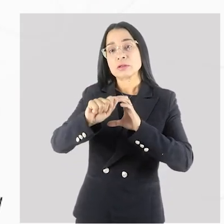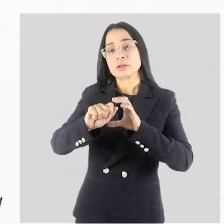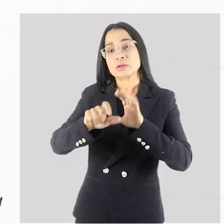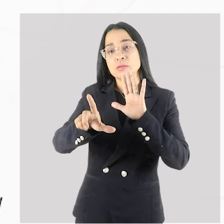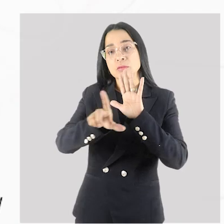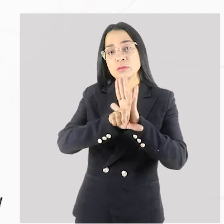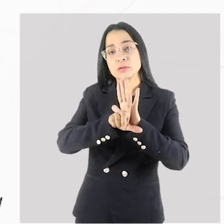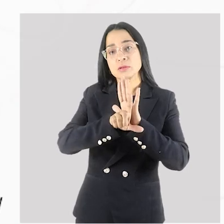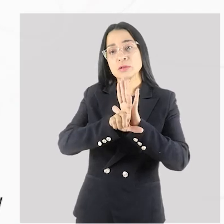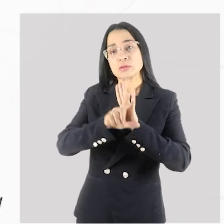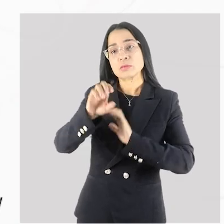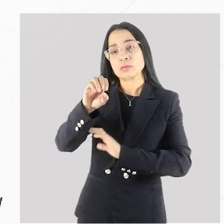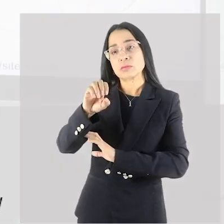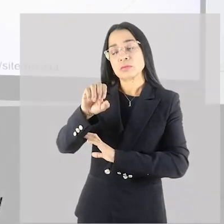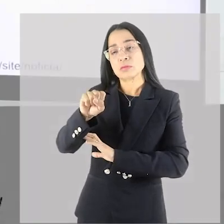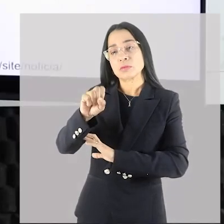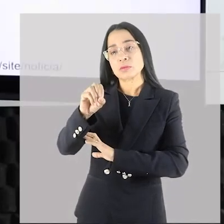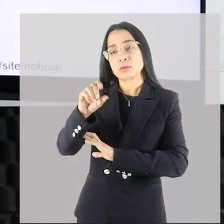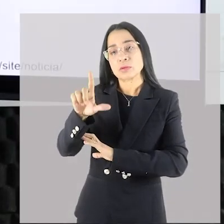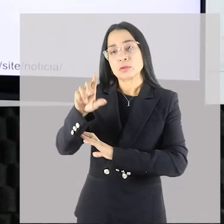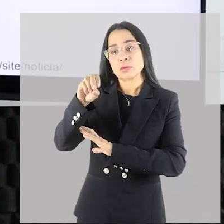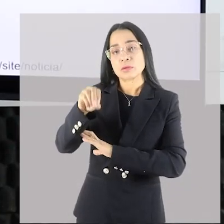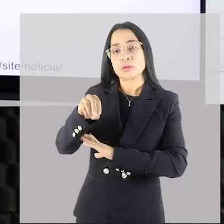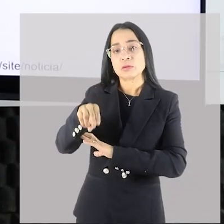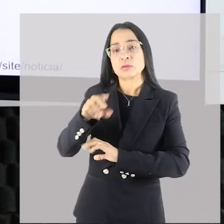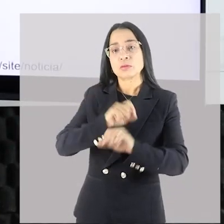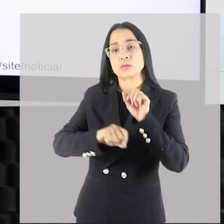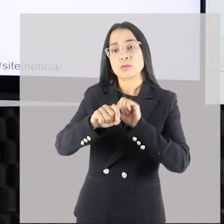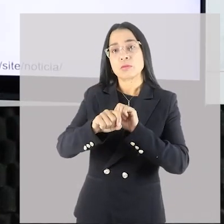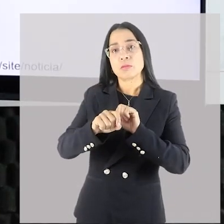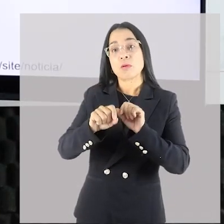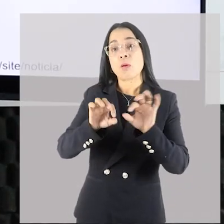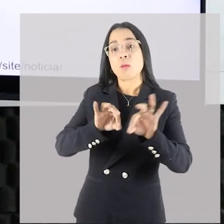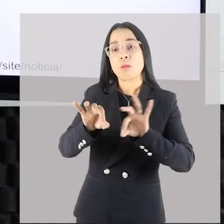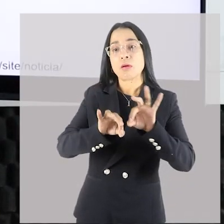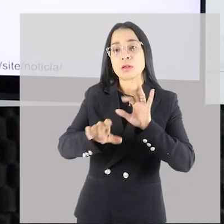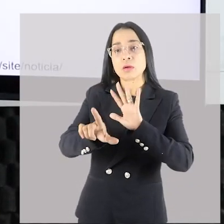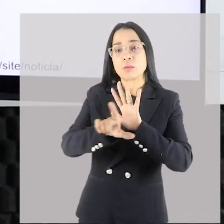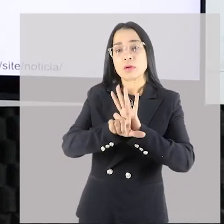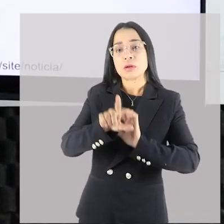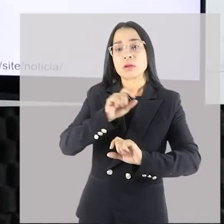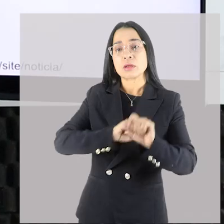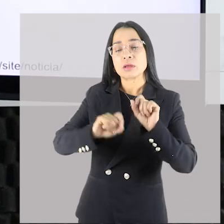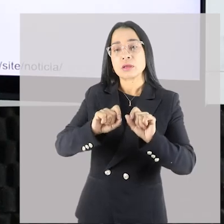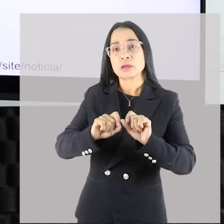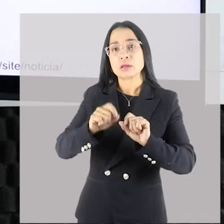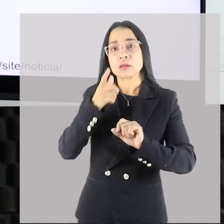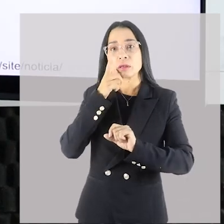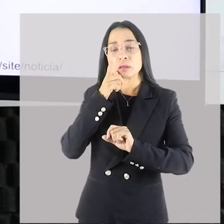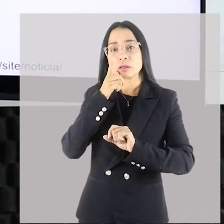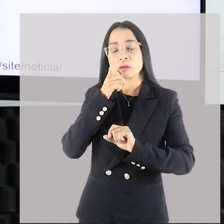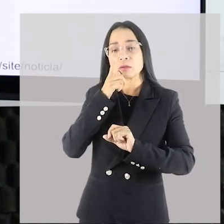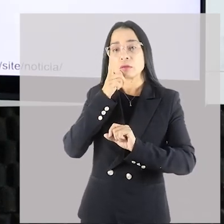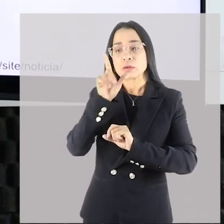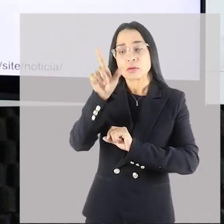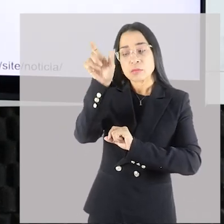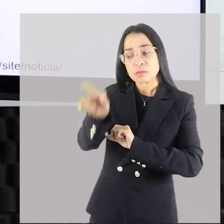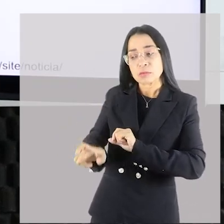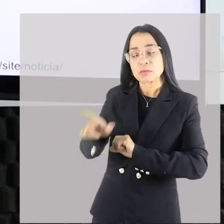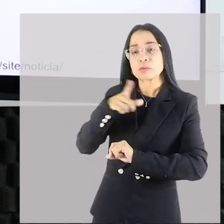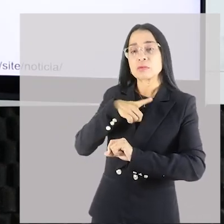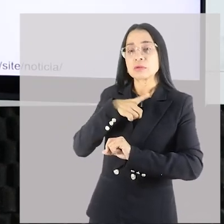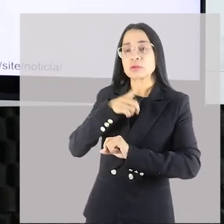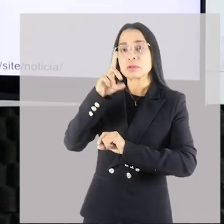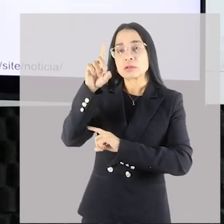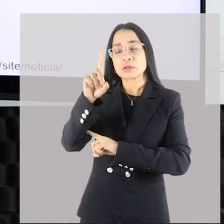pela qual os vencedores olímpicos eles teriam direito a um prêmio de aproximadamente 500 dracmas. Isso dava